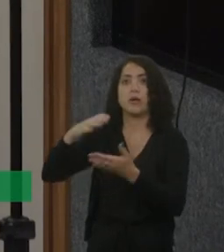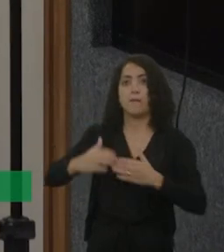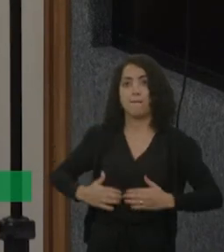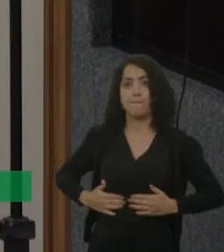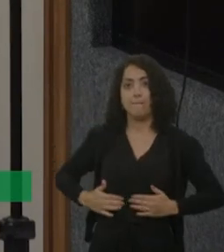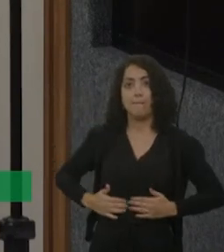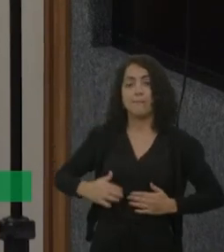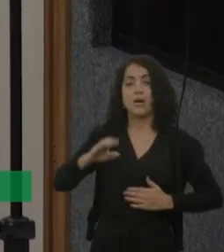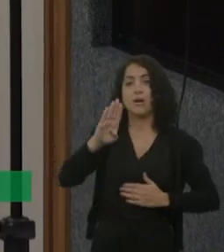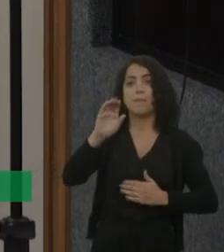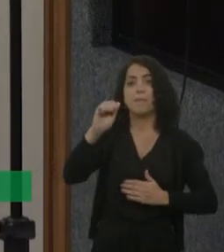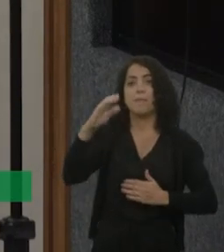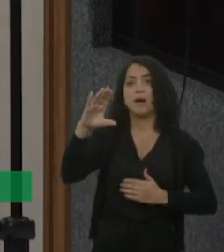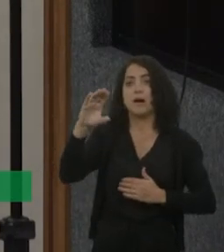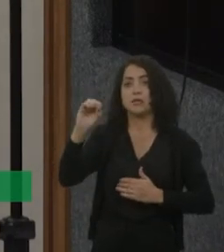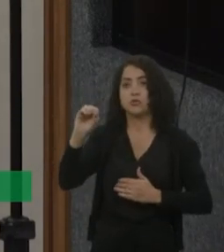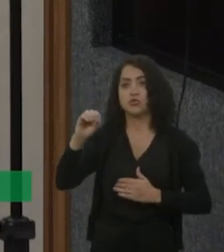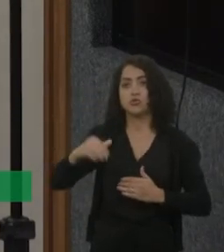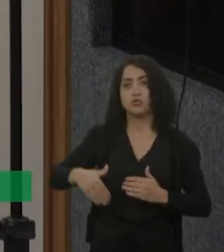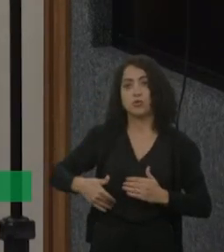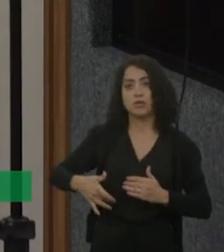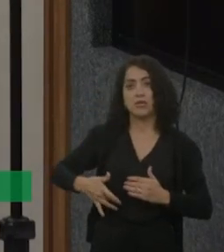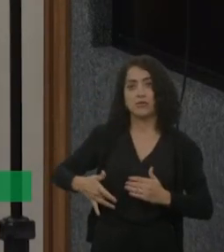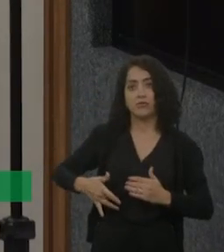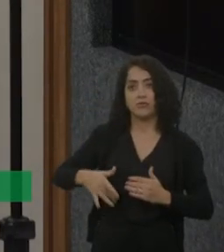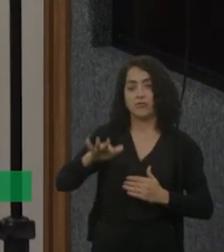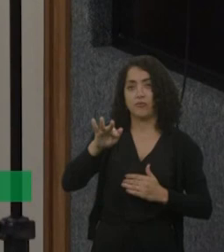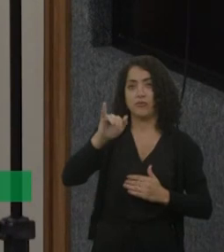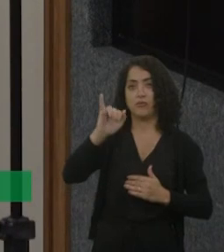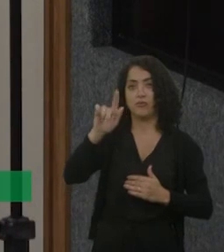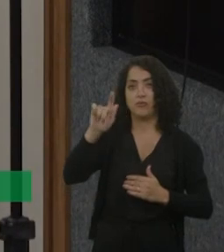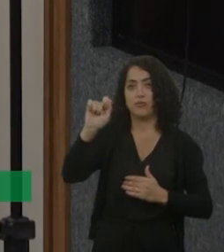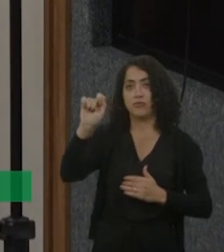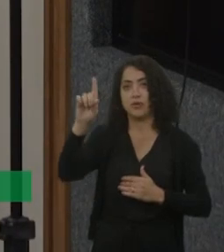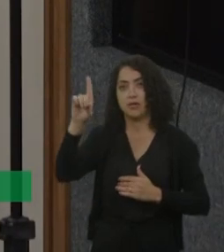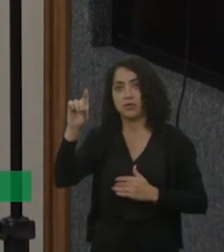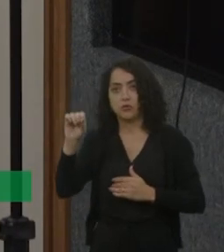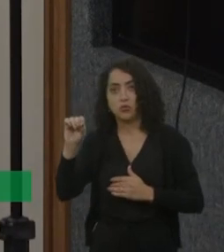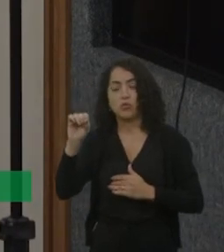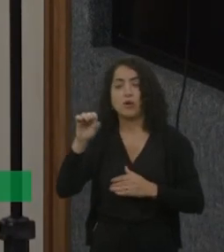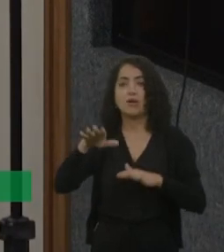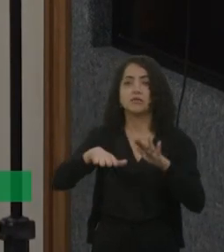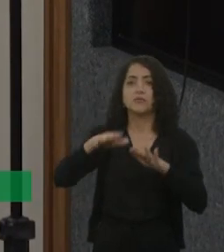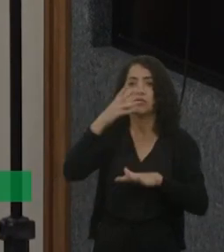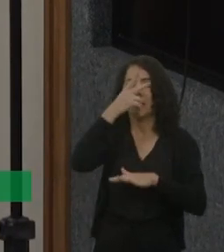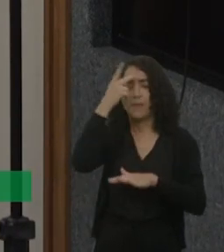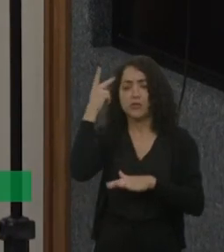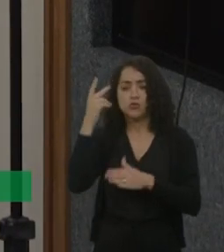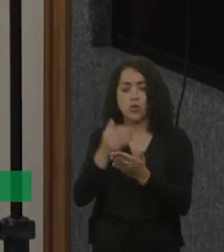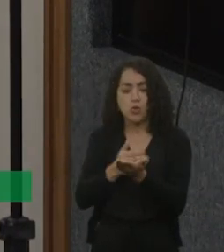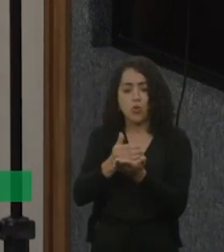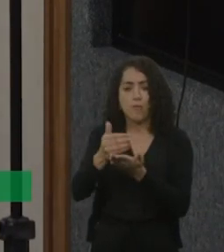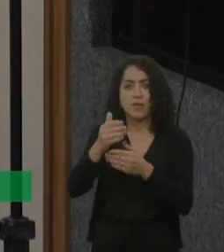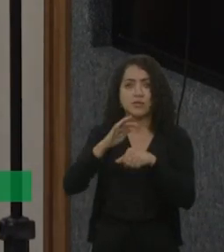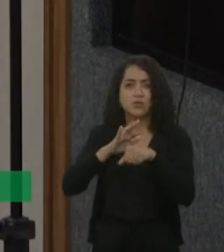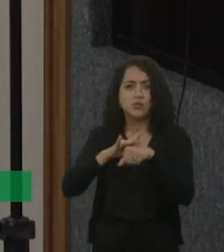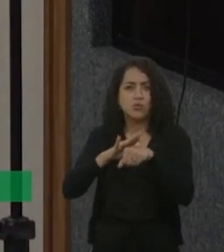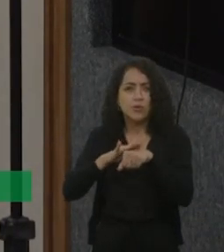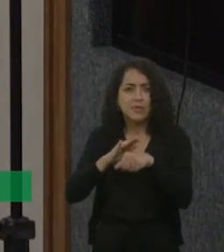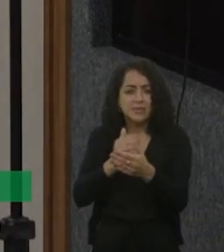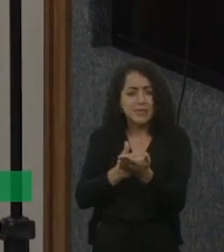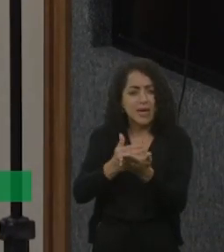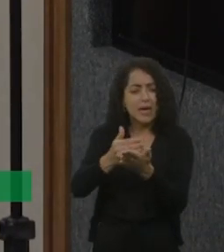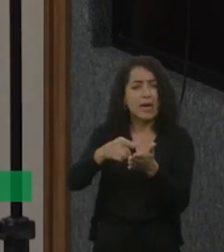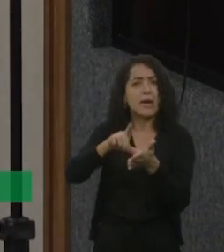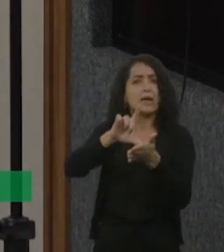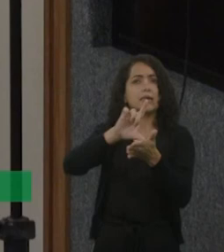fígado. Então, esse é o espectro clínico. E por que é que eu tenho um paciente que, às vezes, começa uma doença tão precocemente e